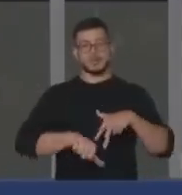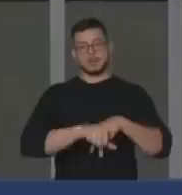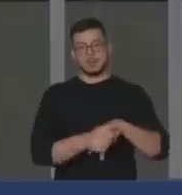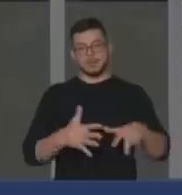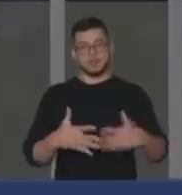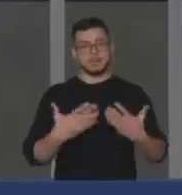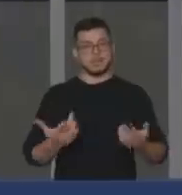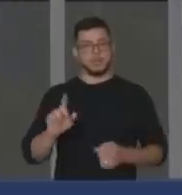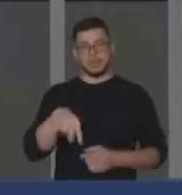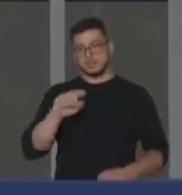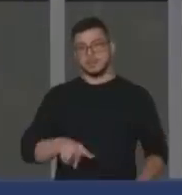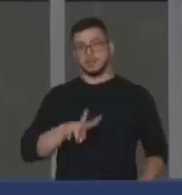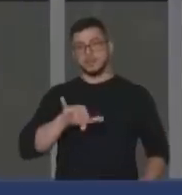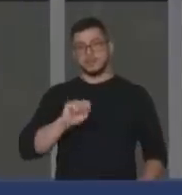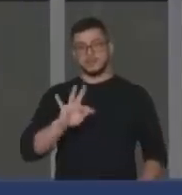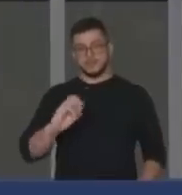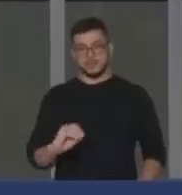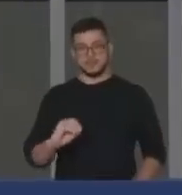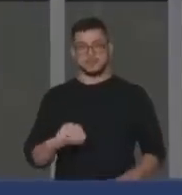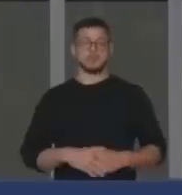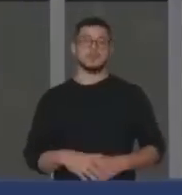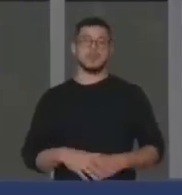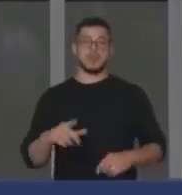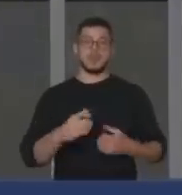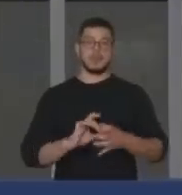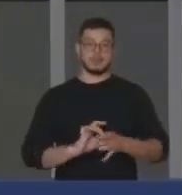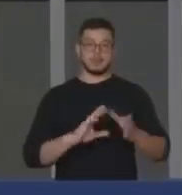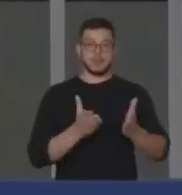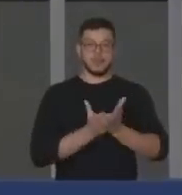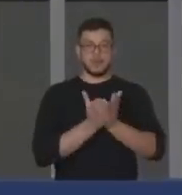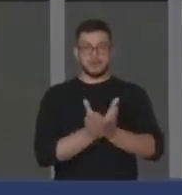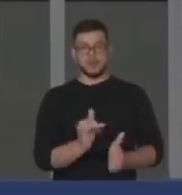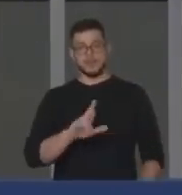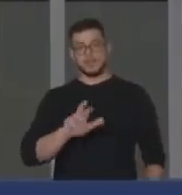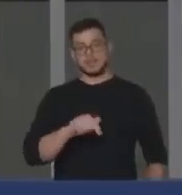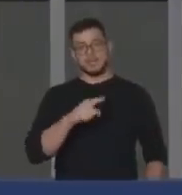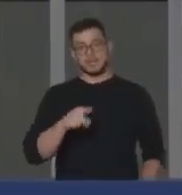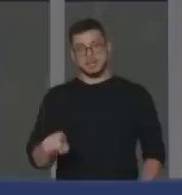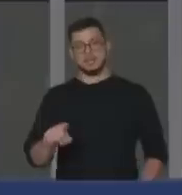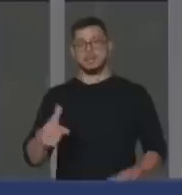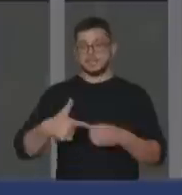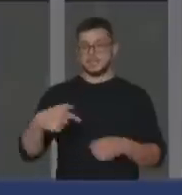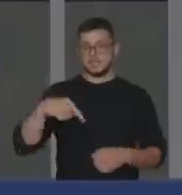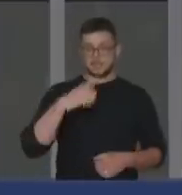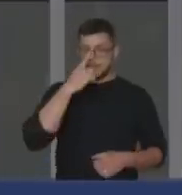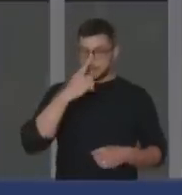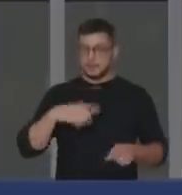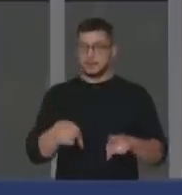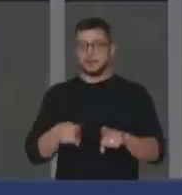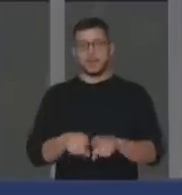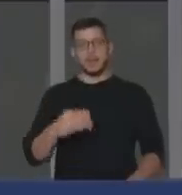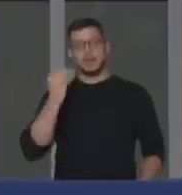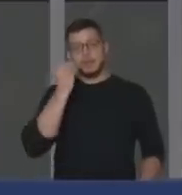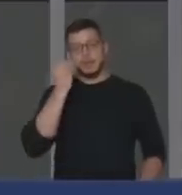para turista americano, né, recebeu navio terrorista do Irã, está colocando adiante pautas como a retomada das relações internacionais e